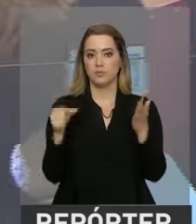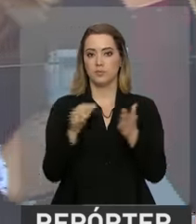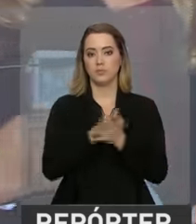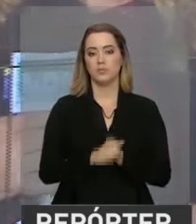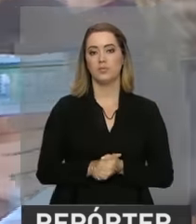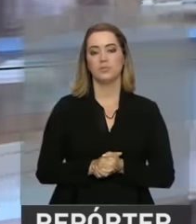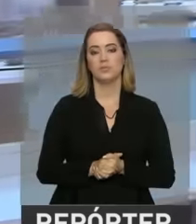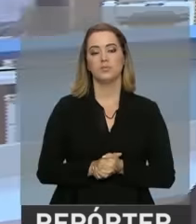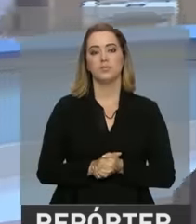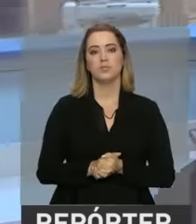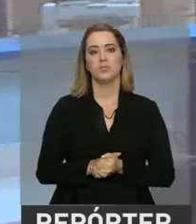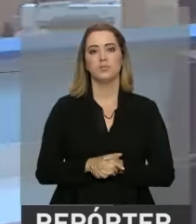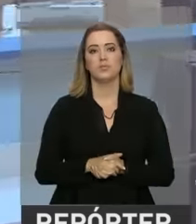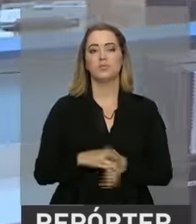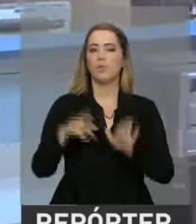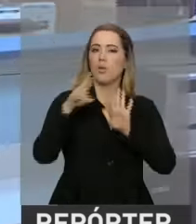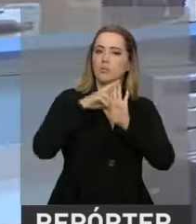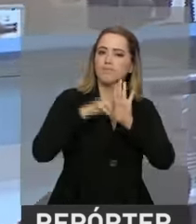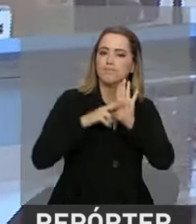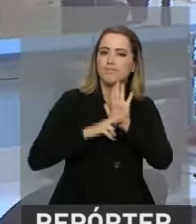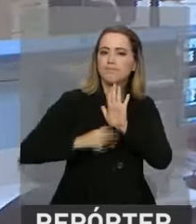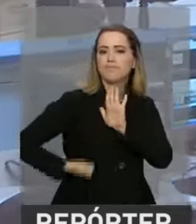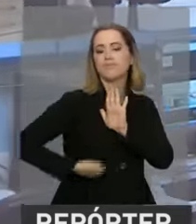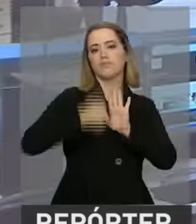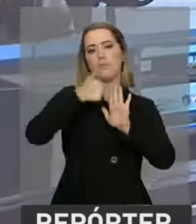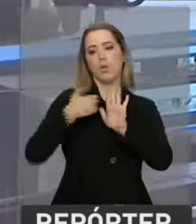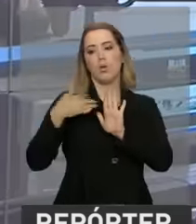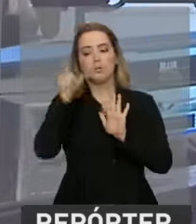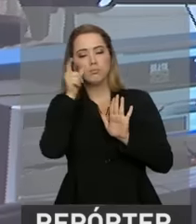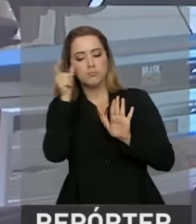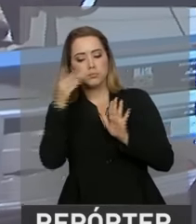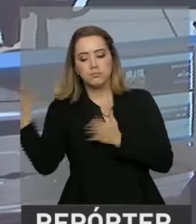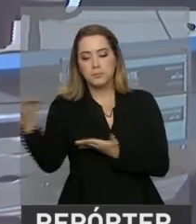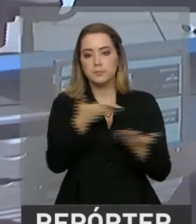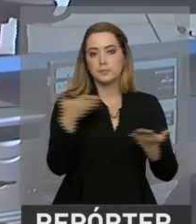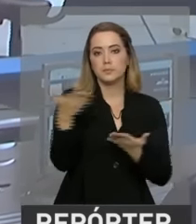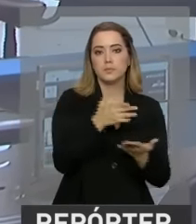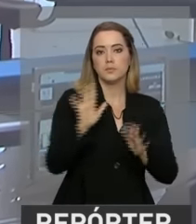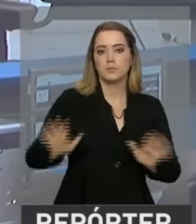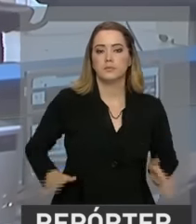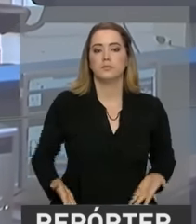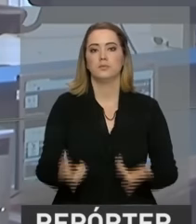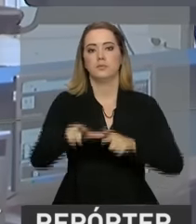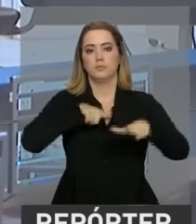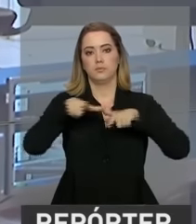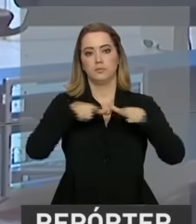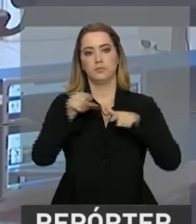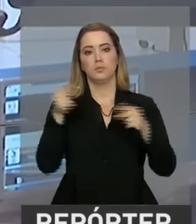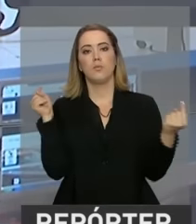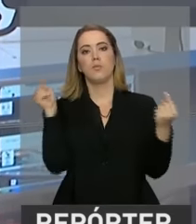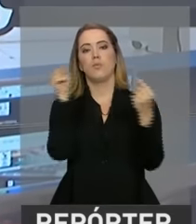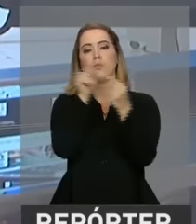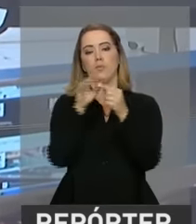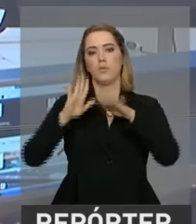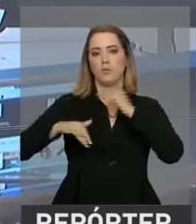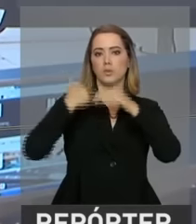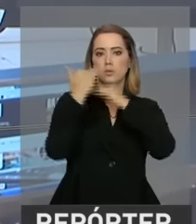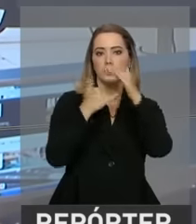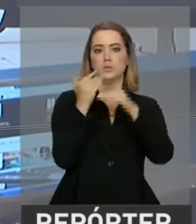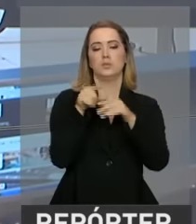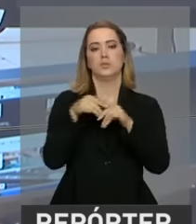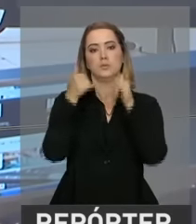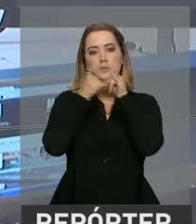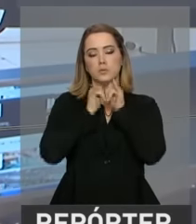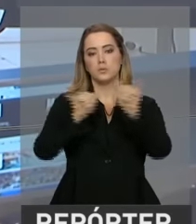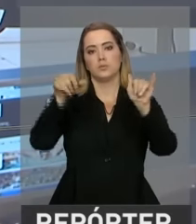do Planalto regras mais claras para atrair investimentos e gerar empregos Estes são objetivos do Projeto Crescer